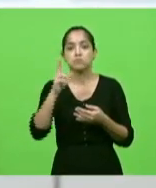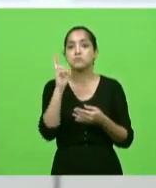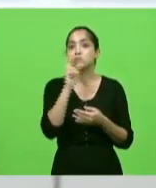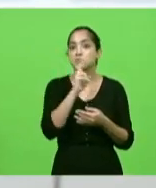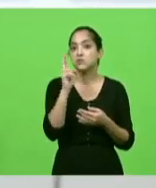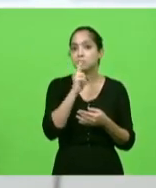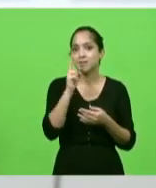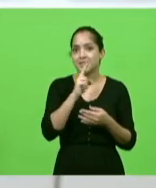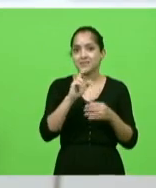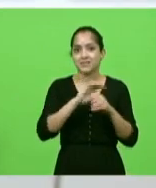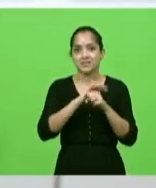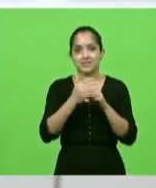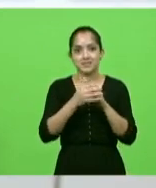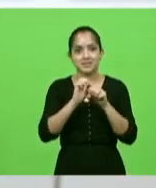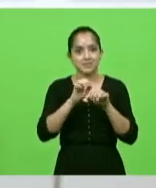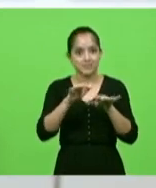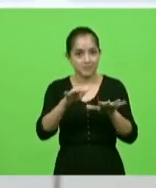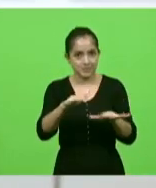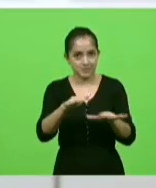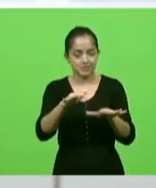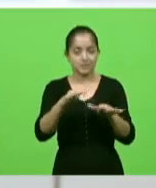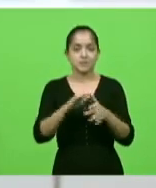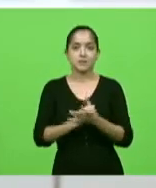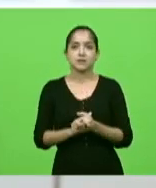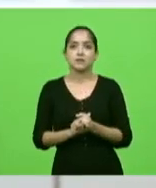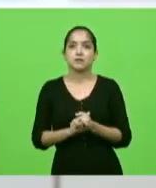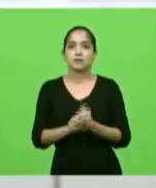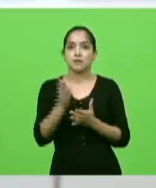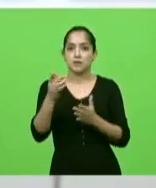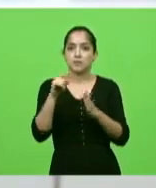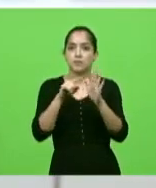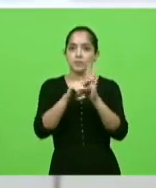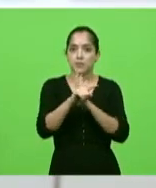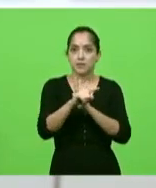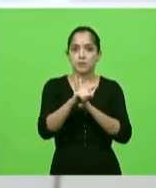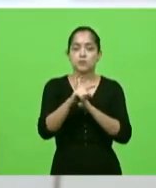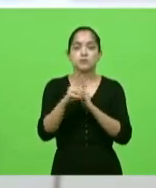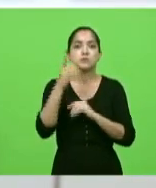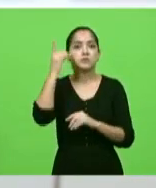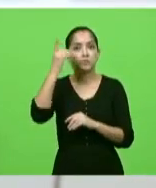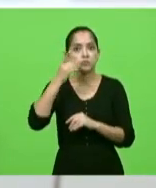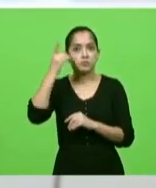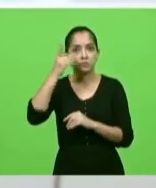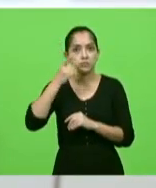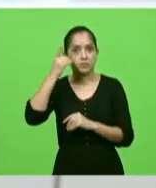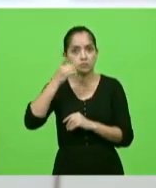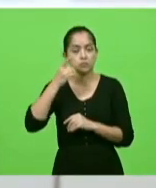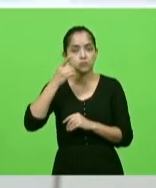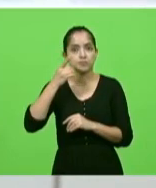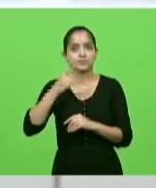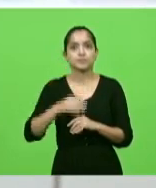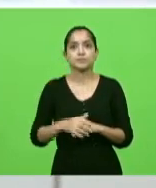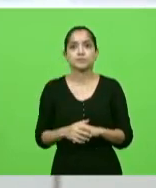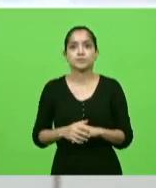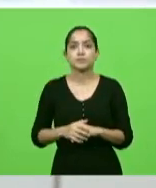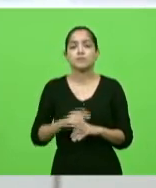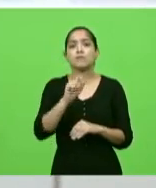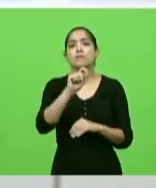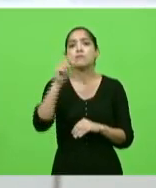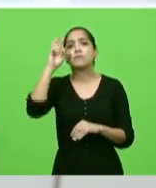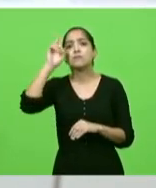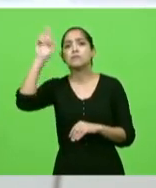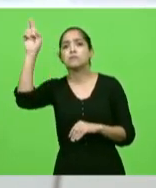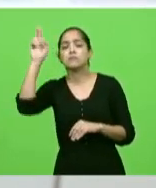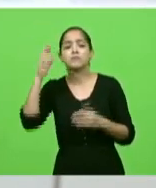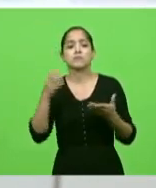da pandemia pergunta o deputado Newton Mas quem comandava a